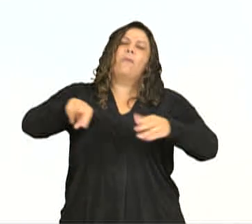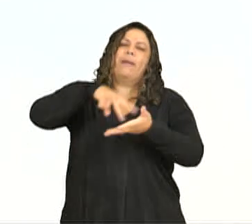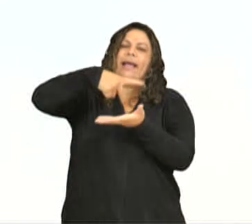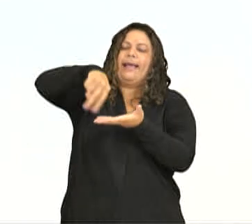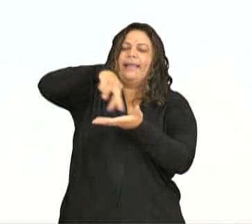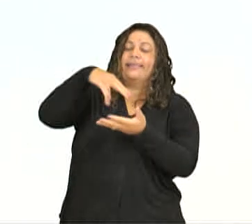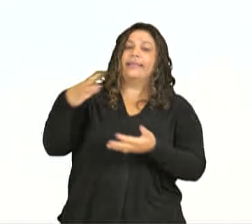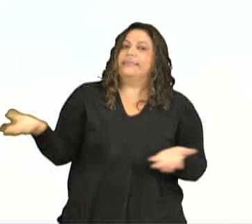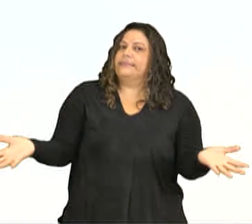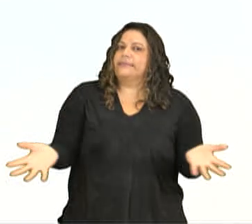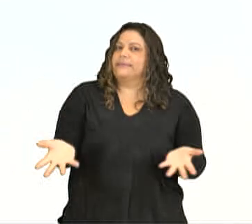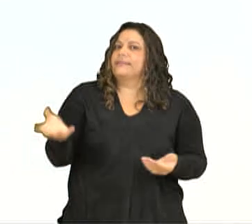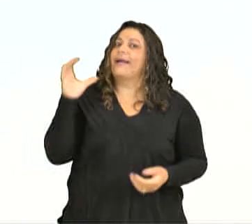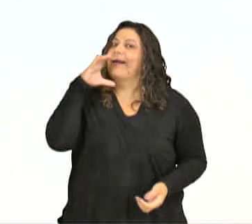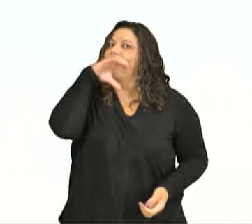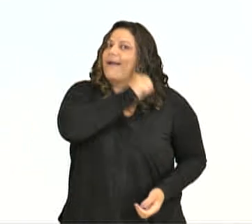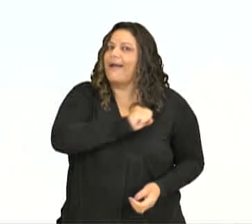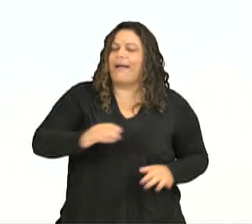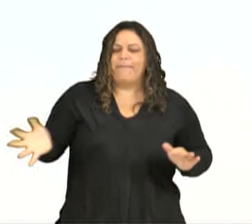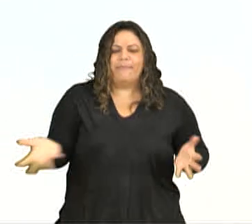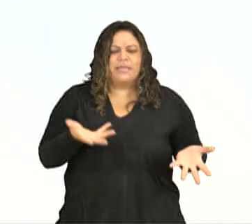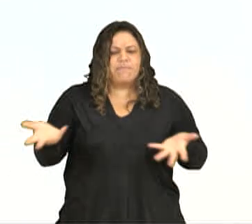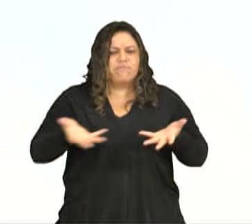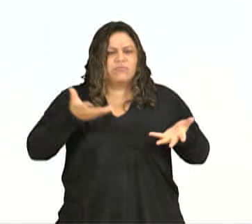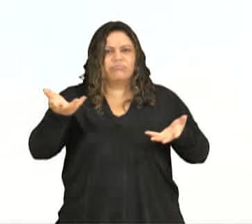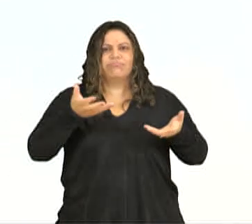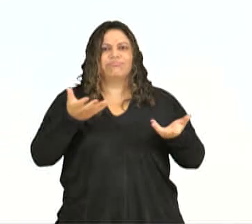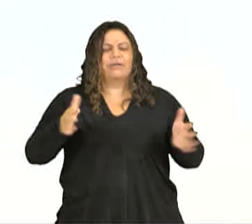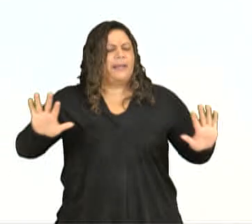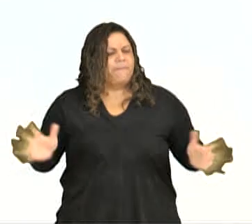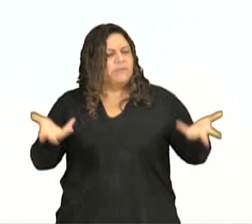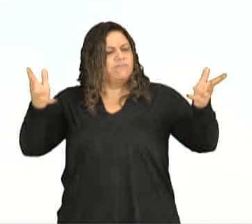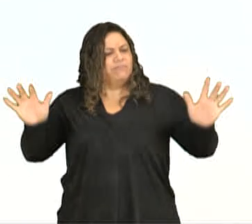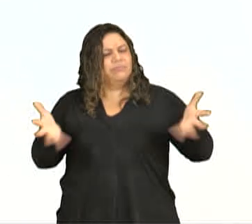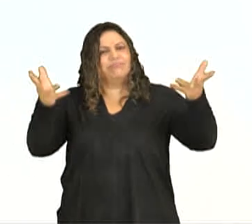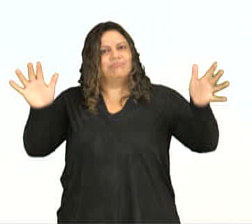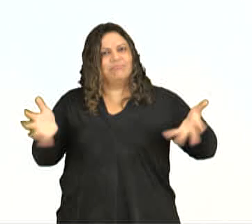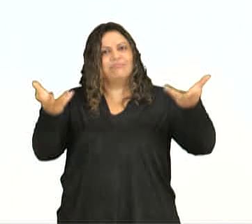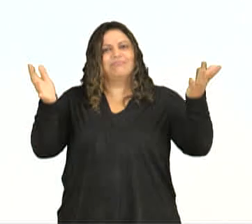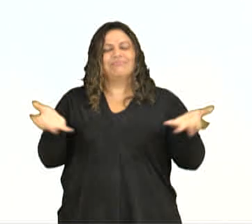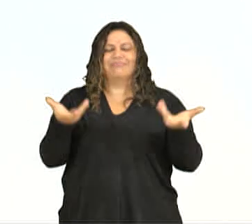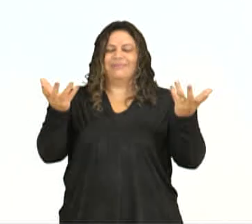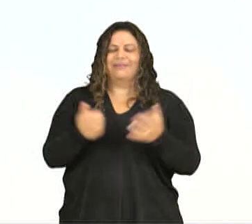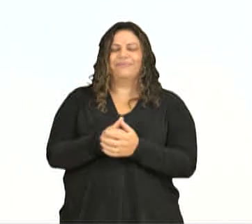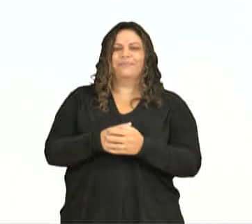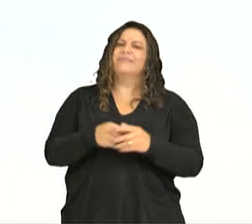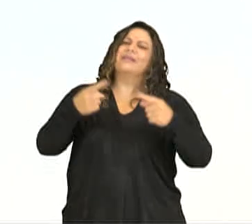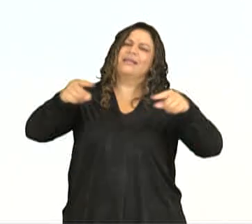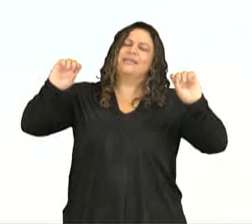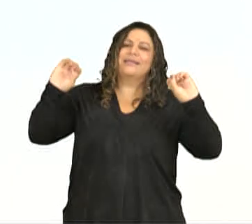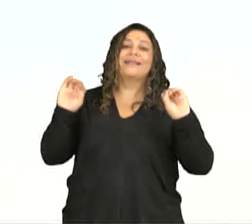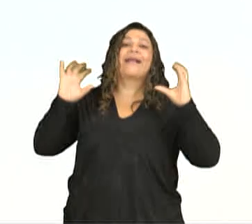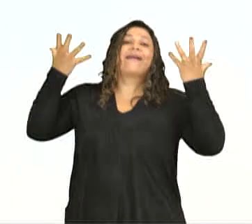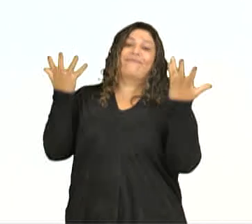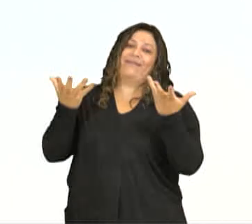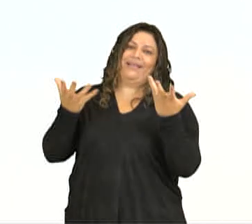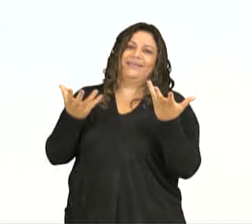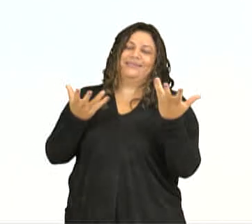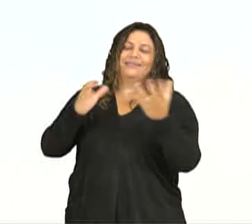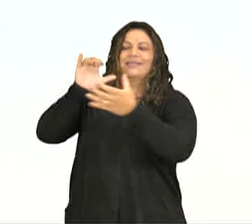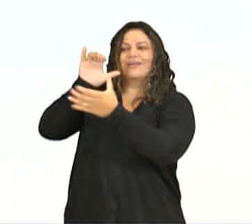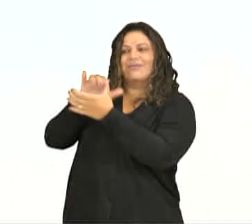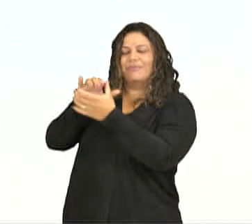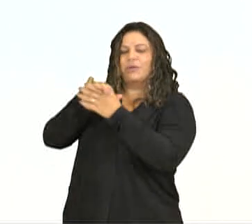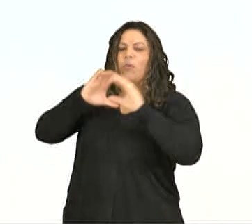empolgante. Muitas famílias descendentes do leste europeu dançam esse ritmo em festas como o casamento. Uma grande